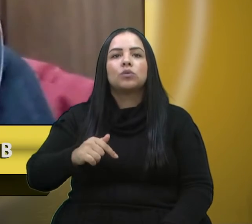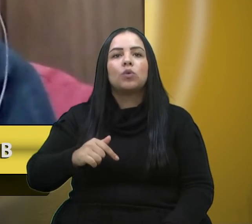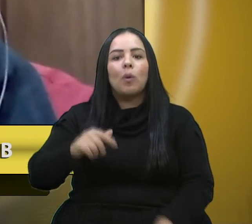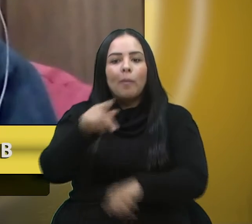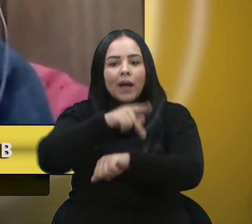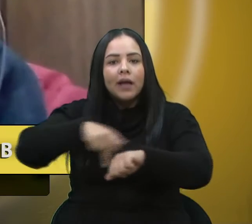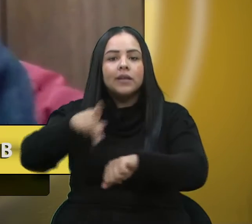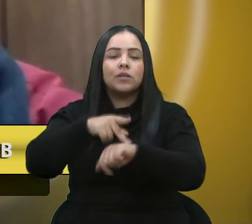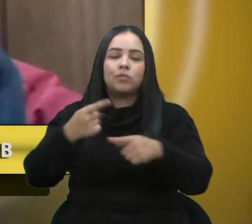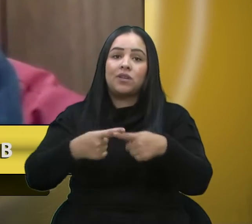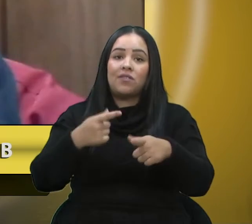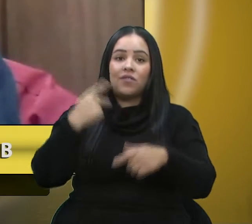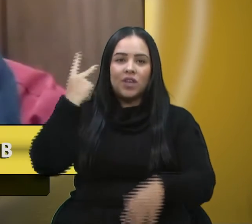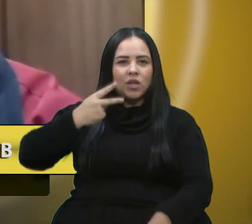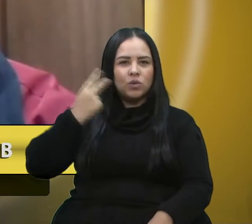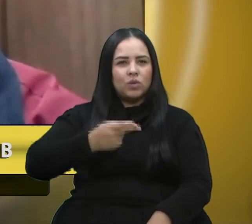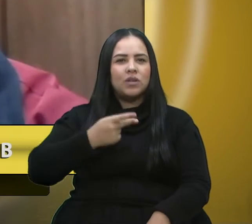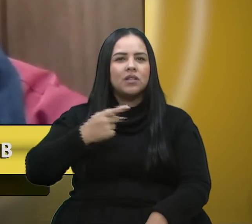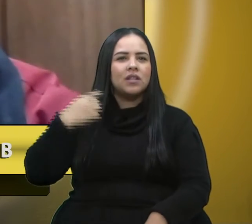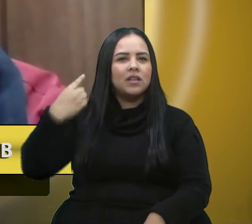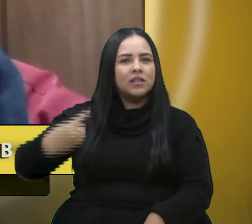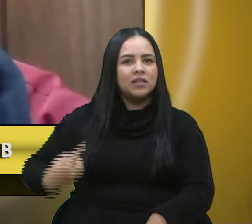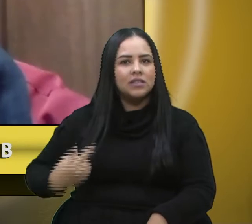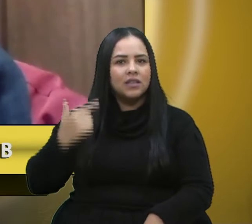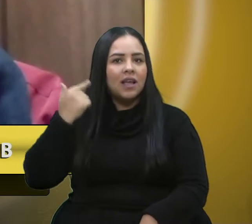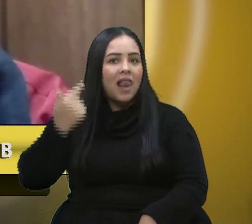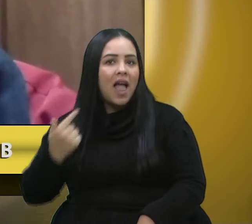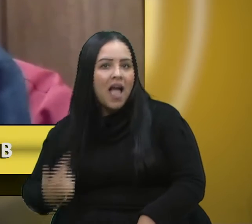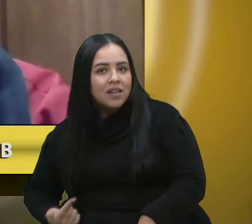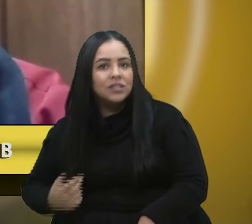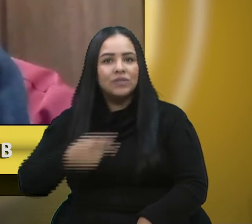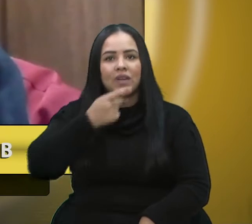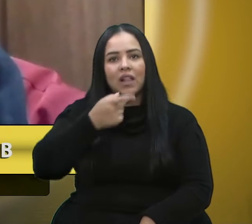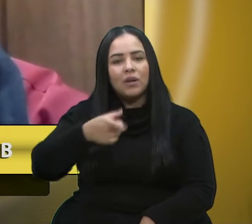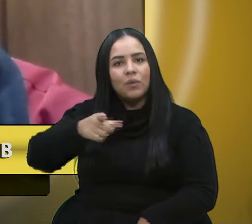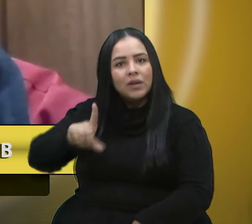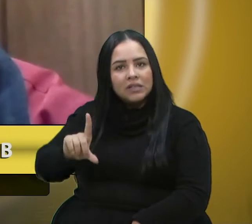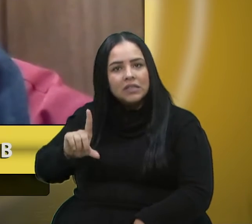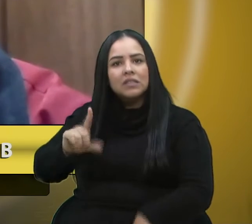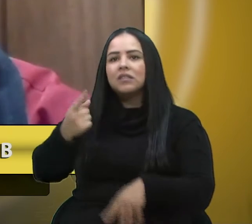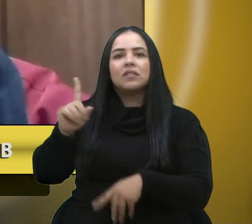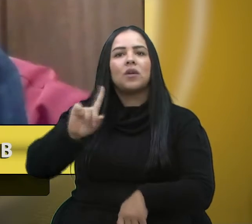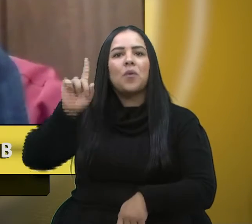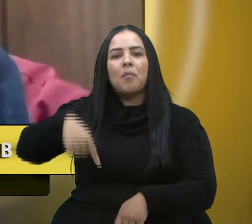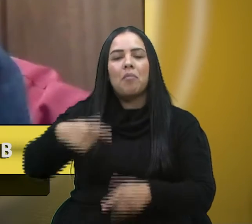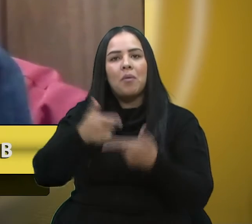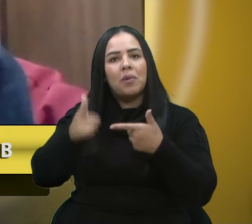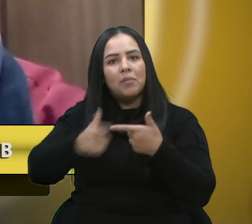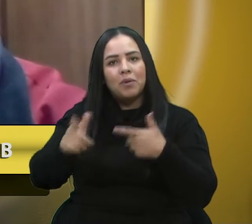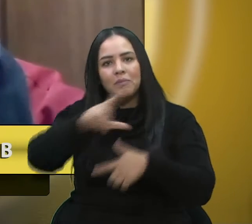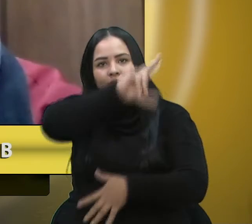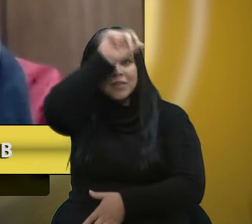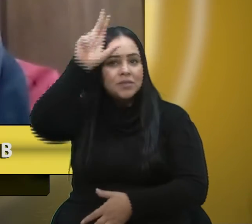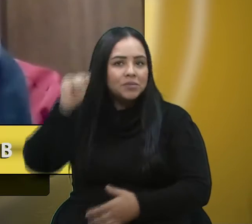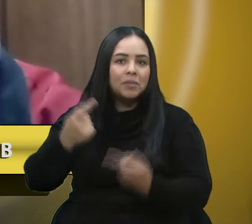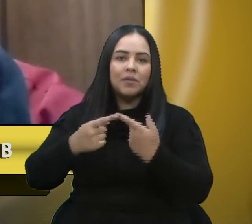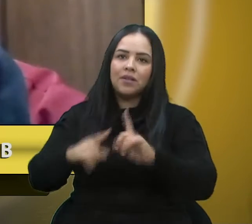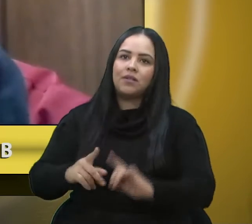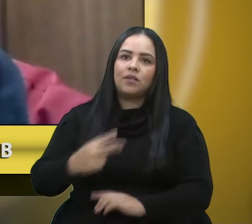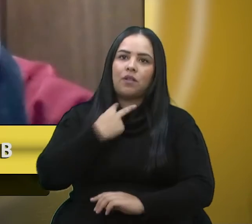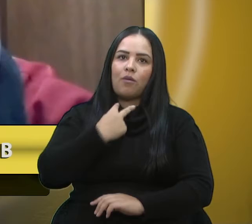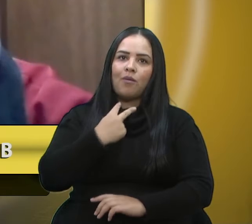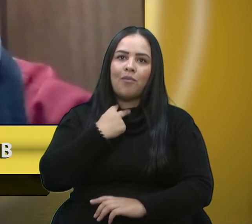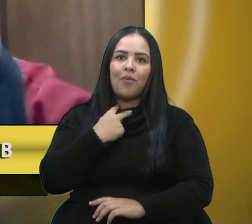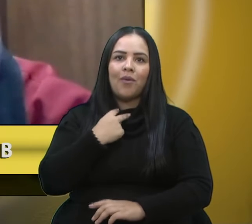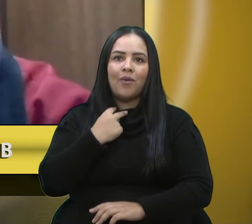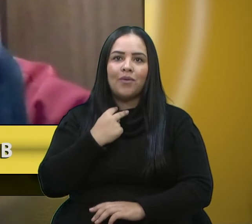vereadores que comentaram antes, a vereadora Denise e a vereadora Gladys, deixaram isso muito bem claro, não é um problema do município. Agora, não dá mais para ser refém, não dá mais para